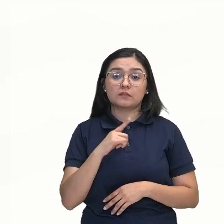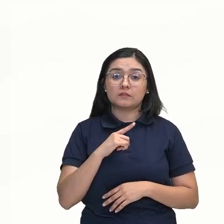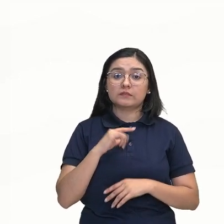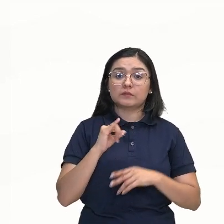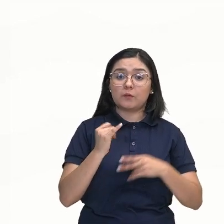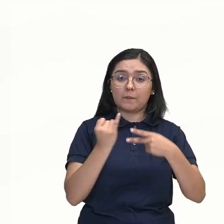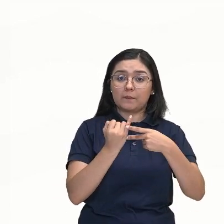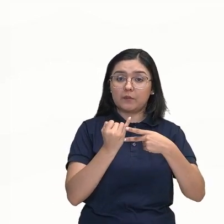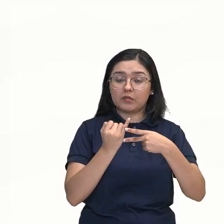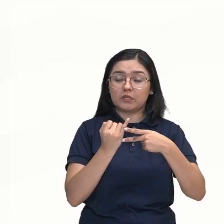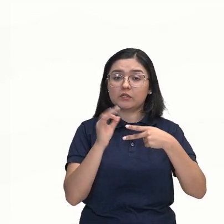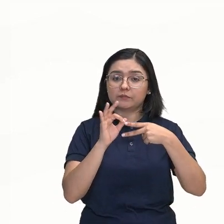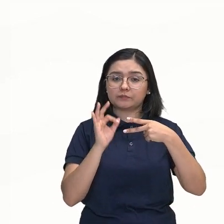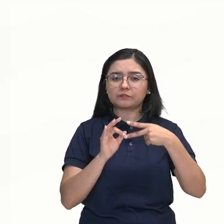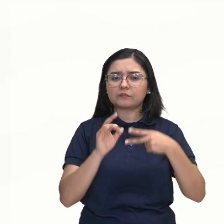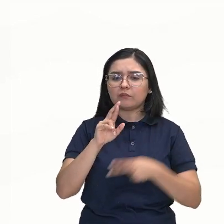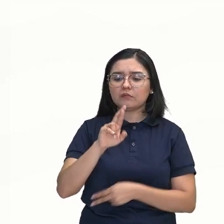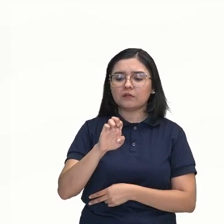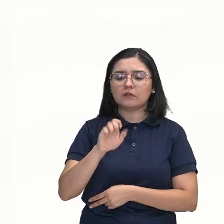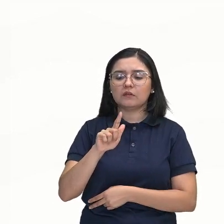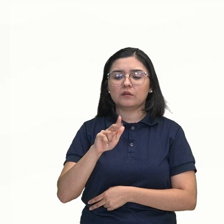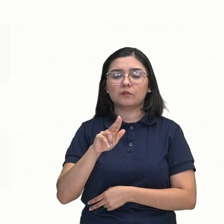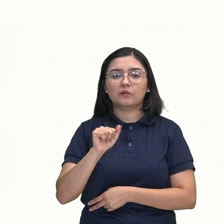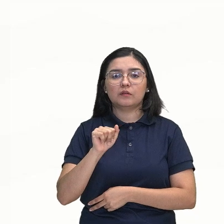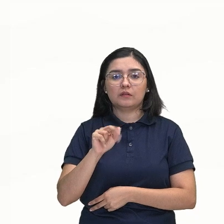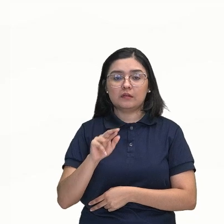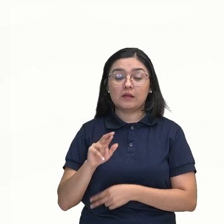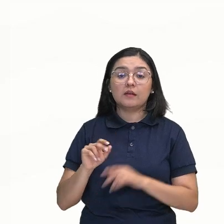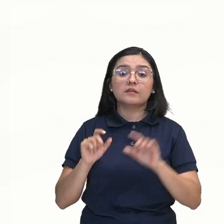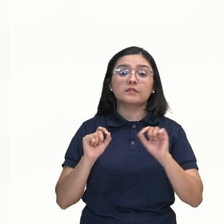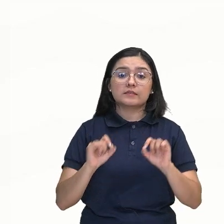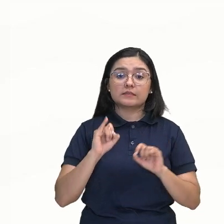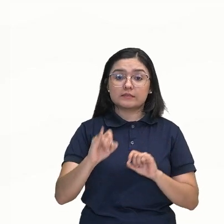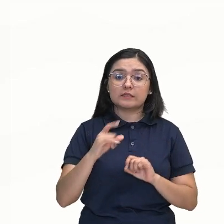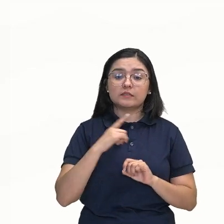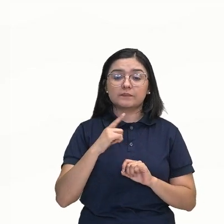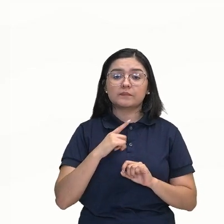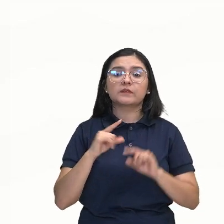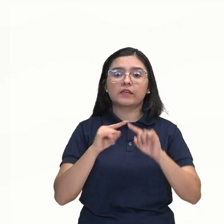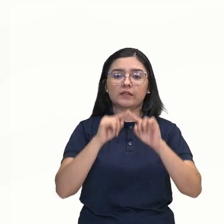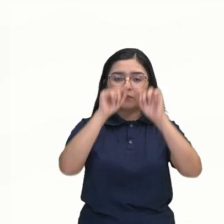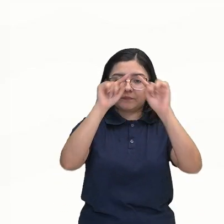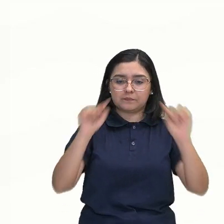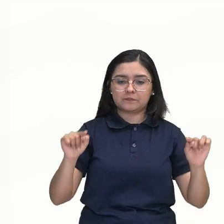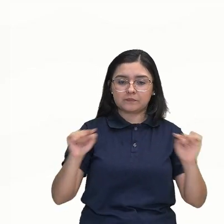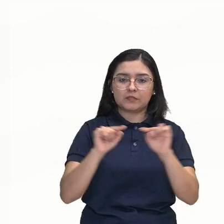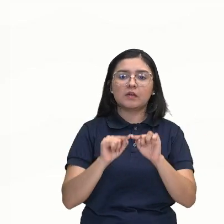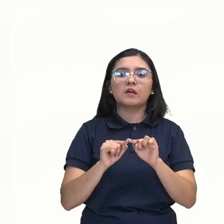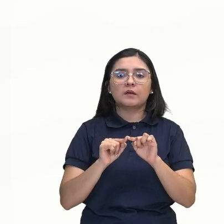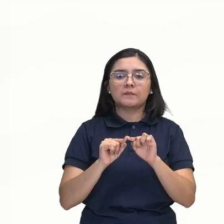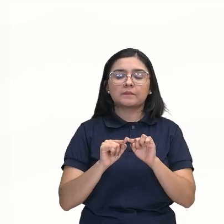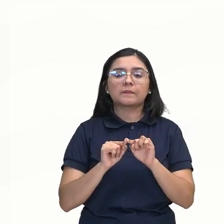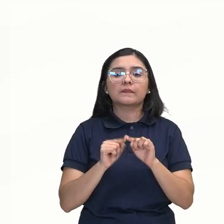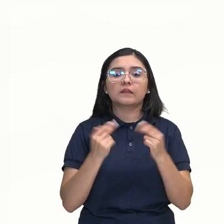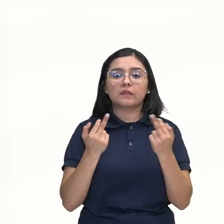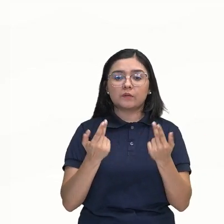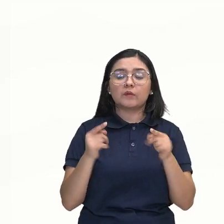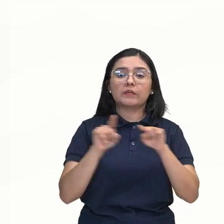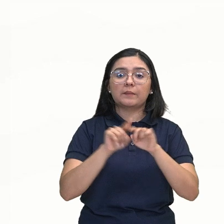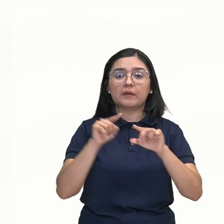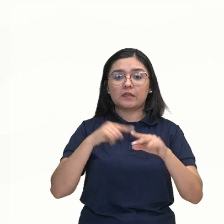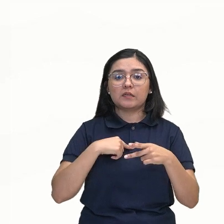regular quando todos os seus lados têm a mesma medida e todos os seus